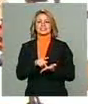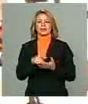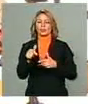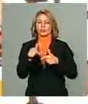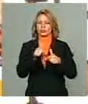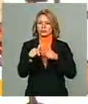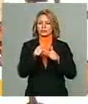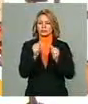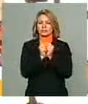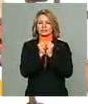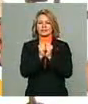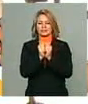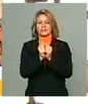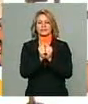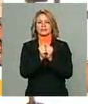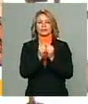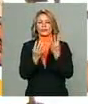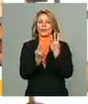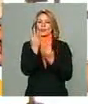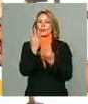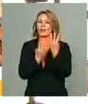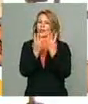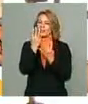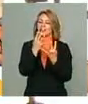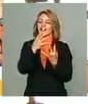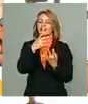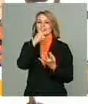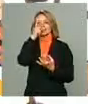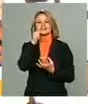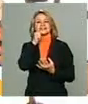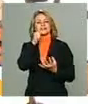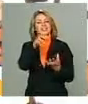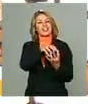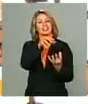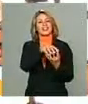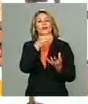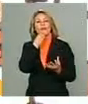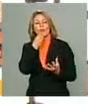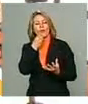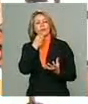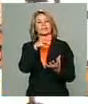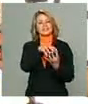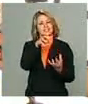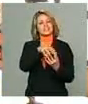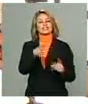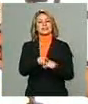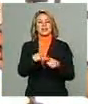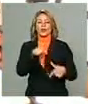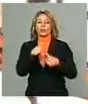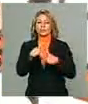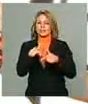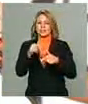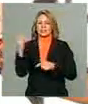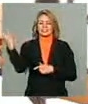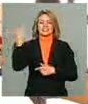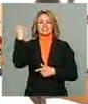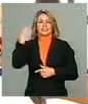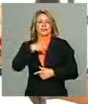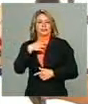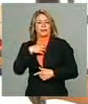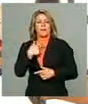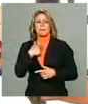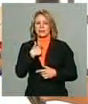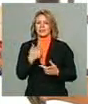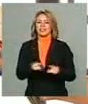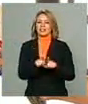trabalho com coral da terceira idade é um trabalho muito envolvente tanto para